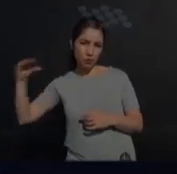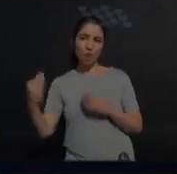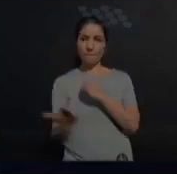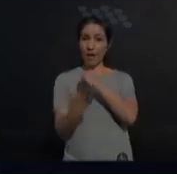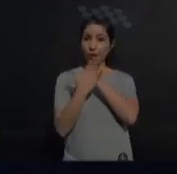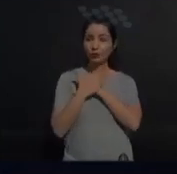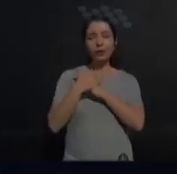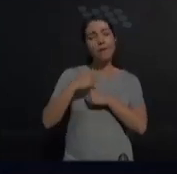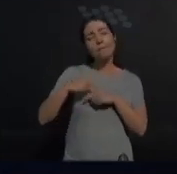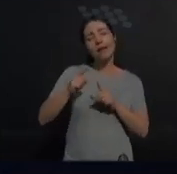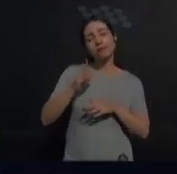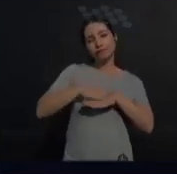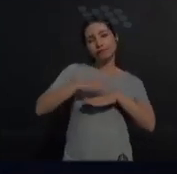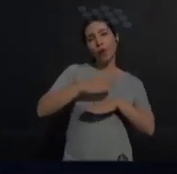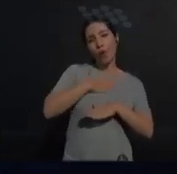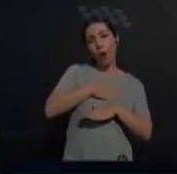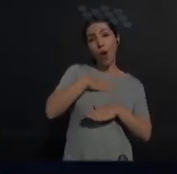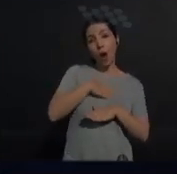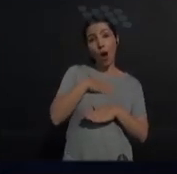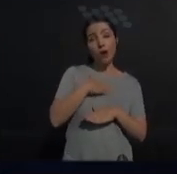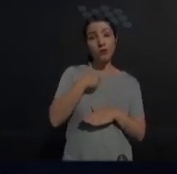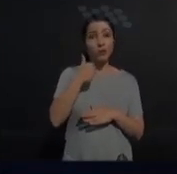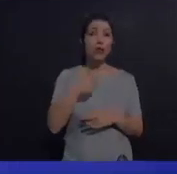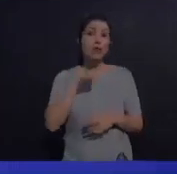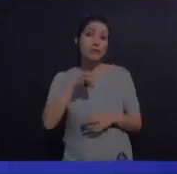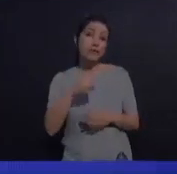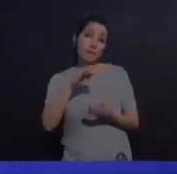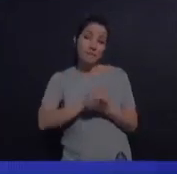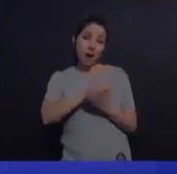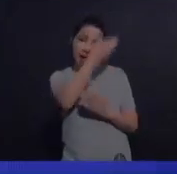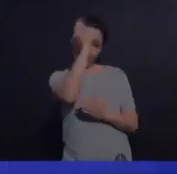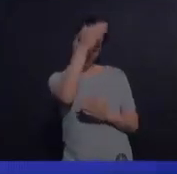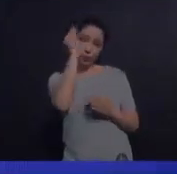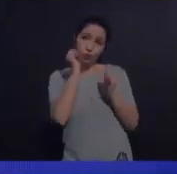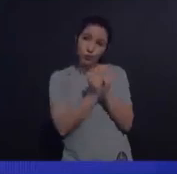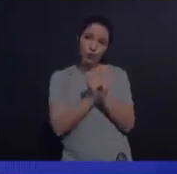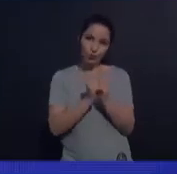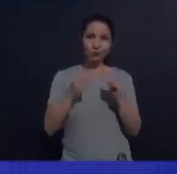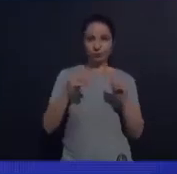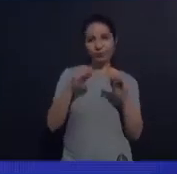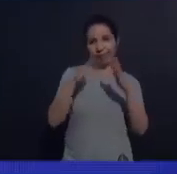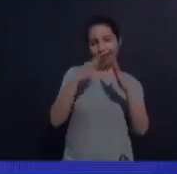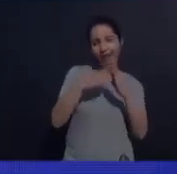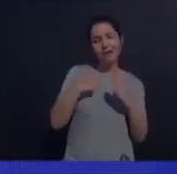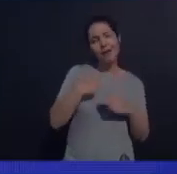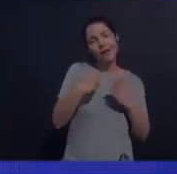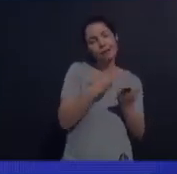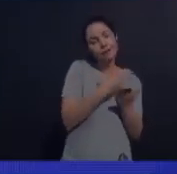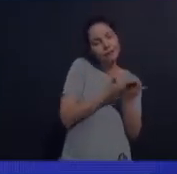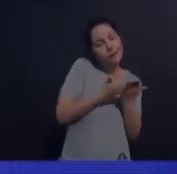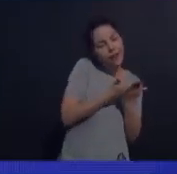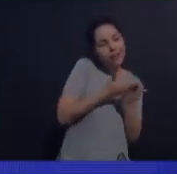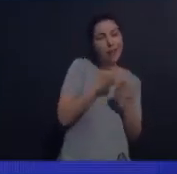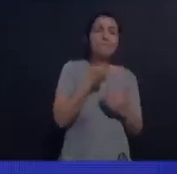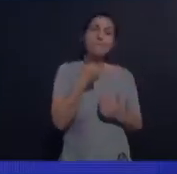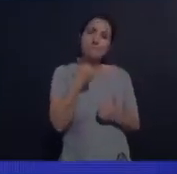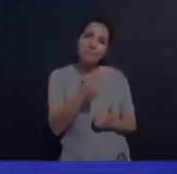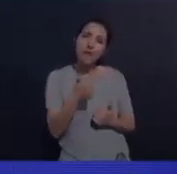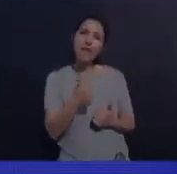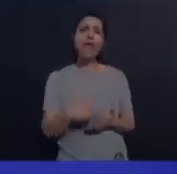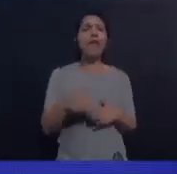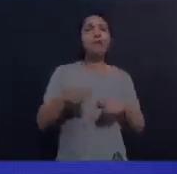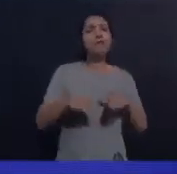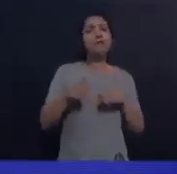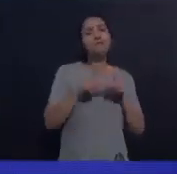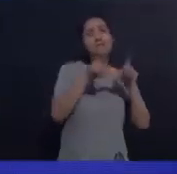muito então quando o meu marido está em casa eu tenho que tratar bem dele não tem gente tem que tratar independente de